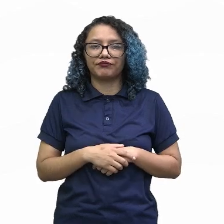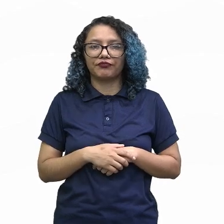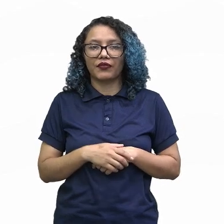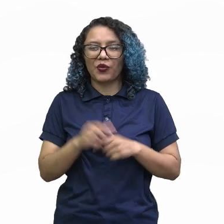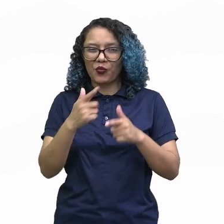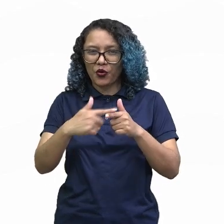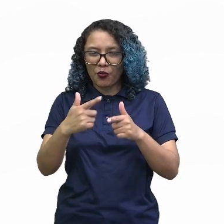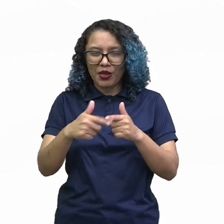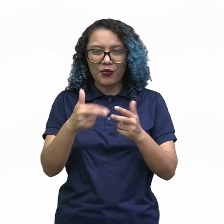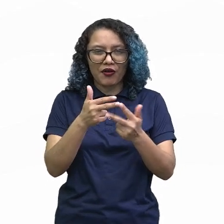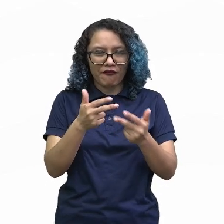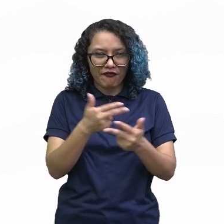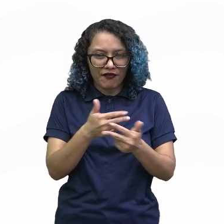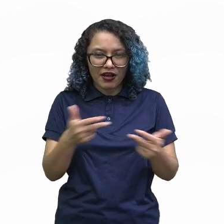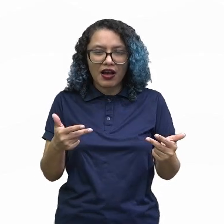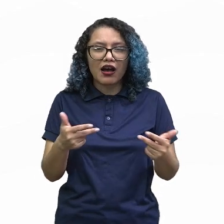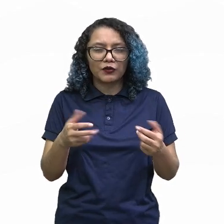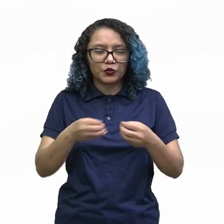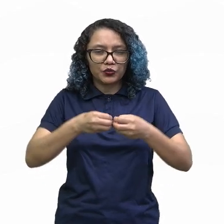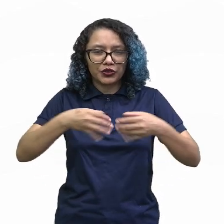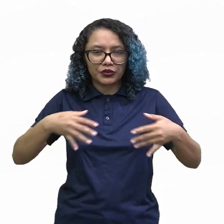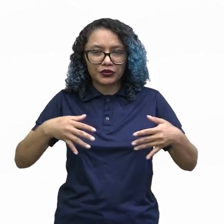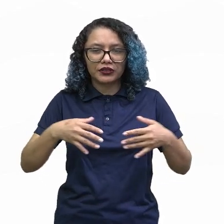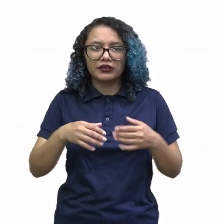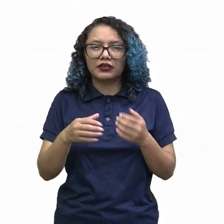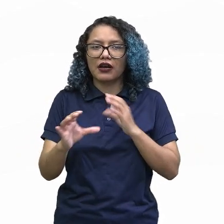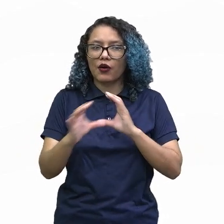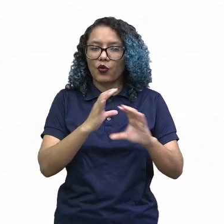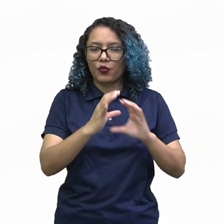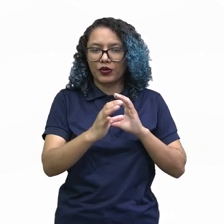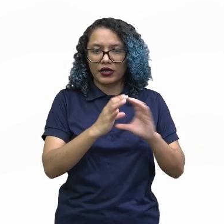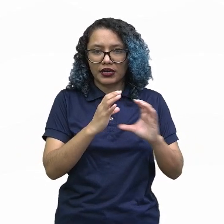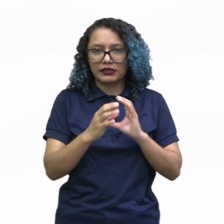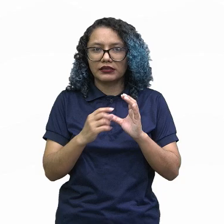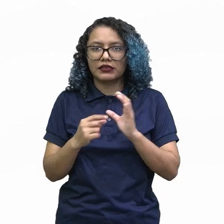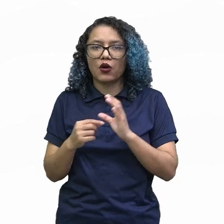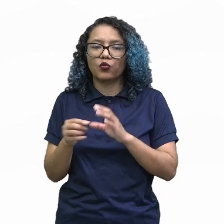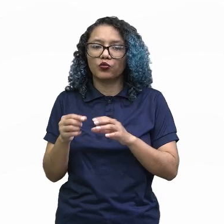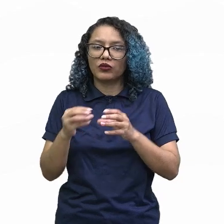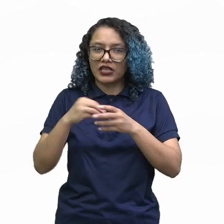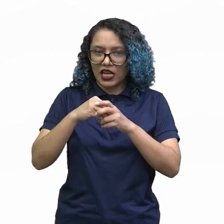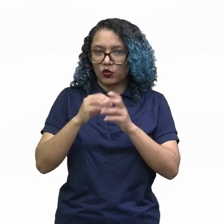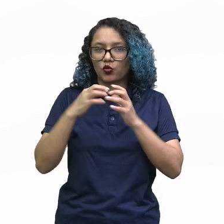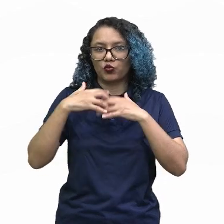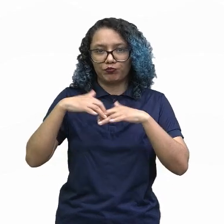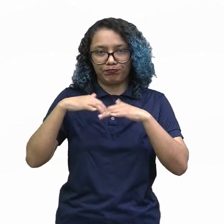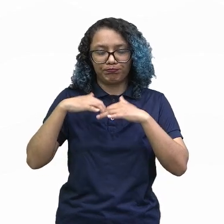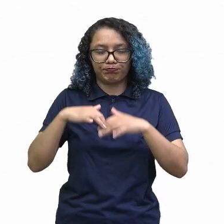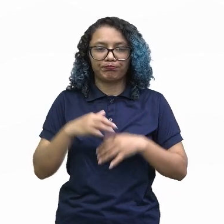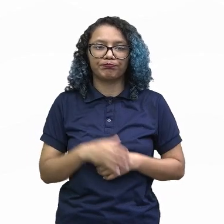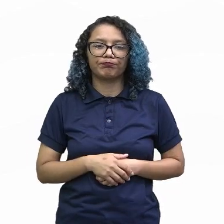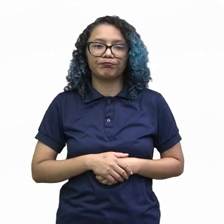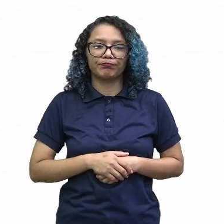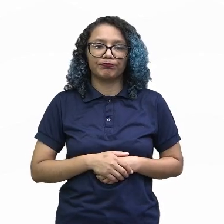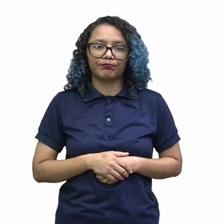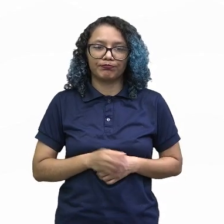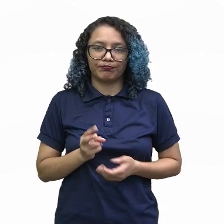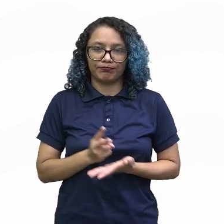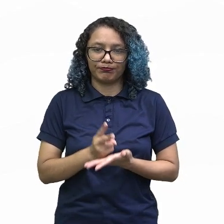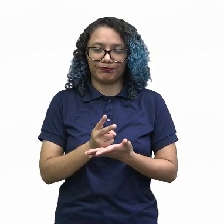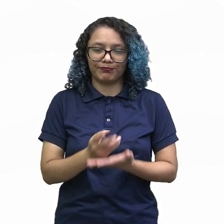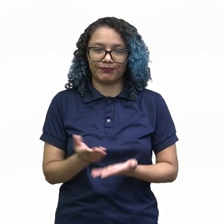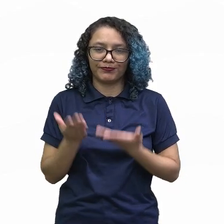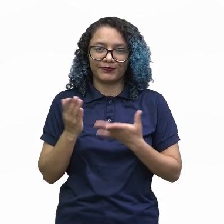vai prejudicar a transmissão dessa comunicação entre esse tecido, né? Então, vamos observar mais sobre